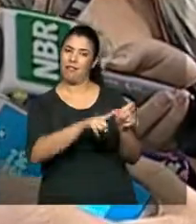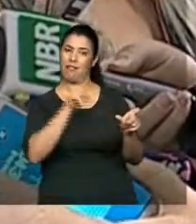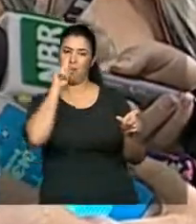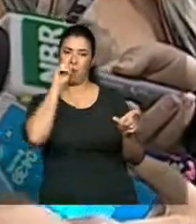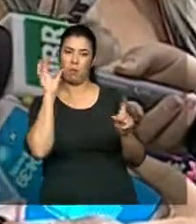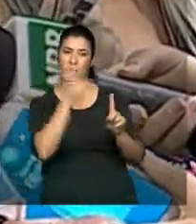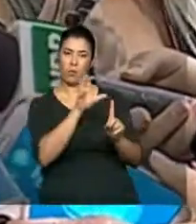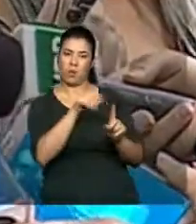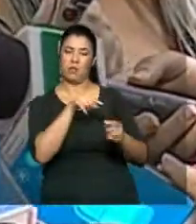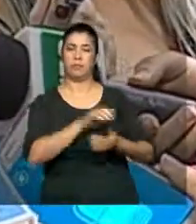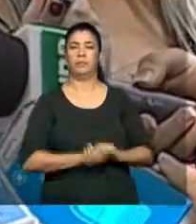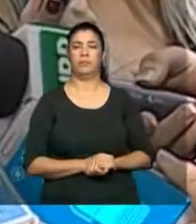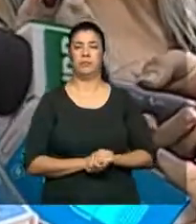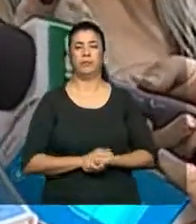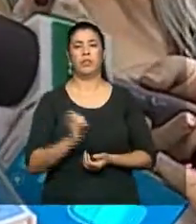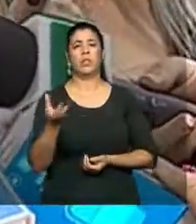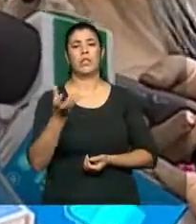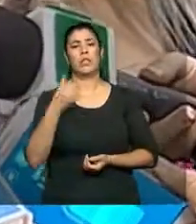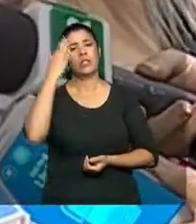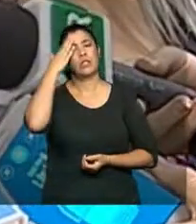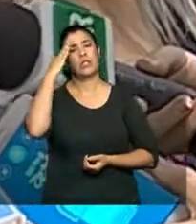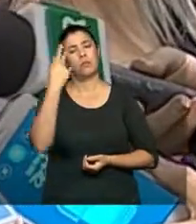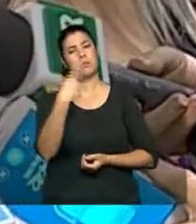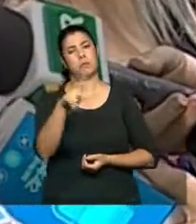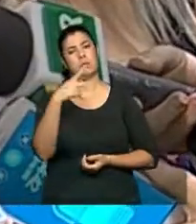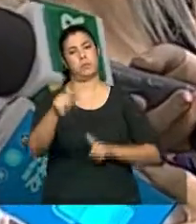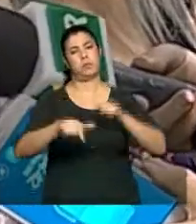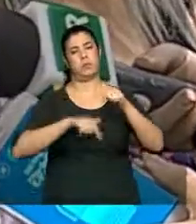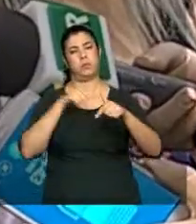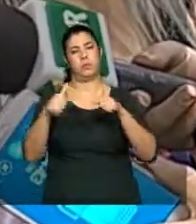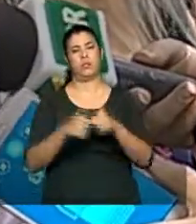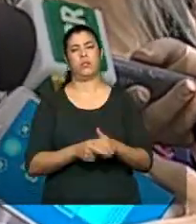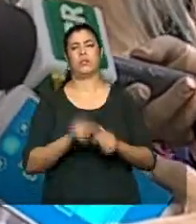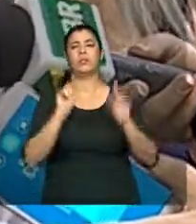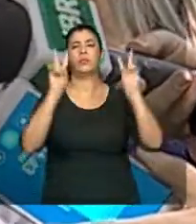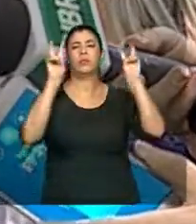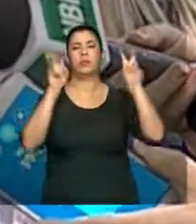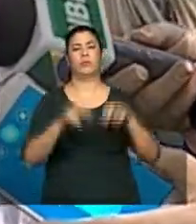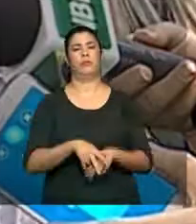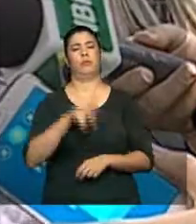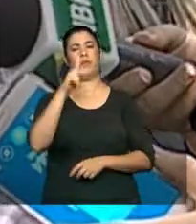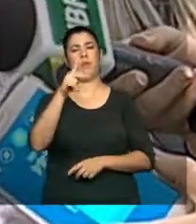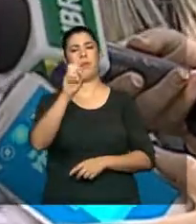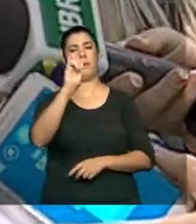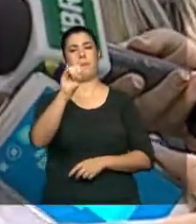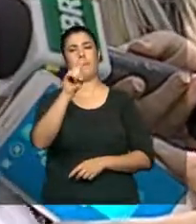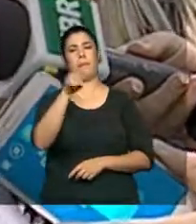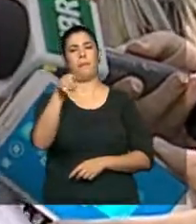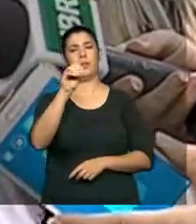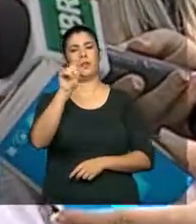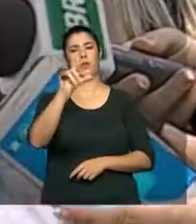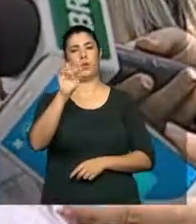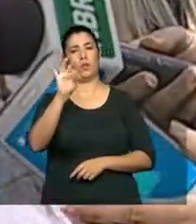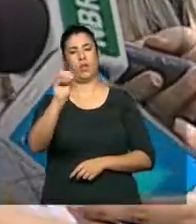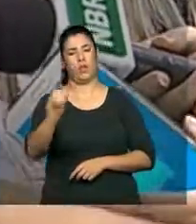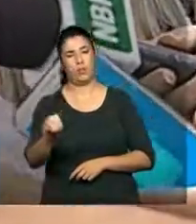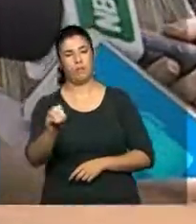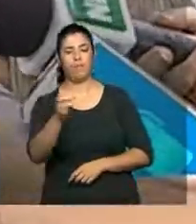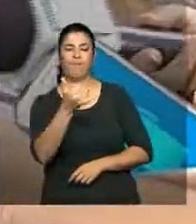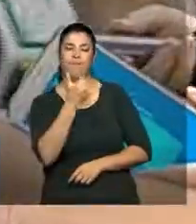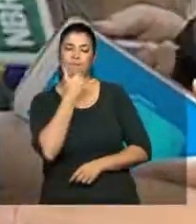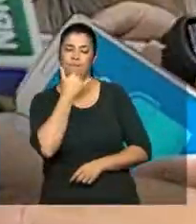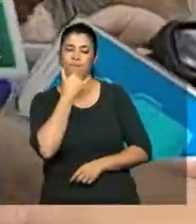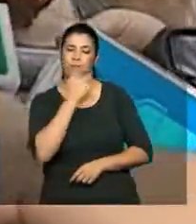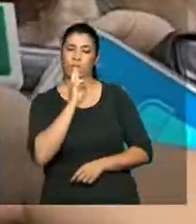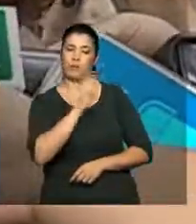risco. Ministra, agora eu queria só voltar sobre essa questão do Pizzolatto, porque eu acho que essa questão dos presídios. Eu posso só dizer, eu não vou